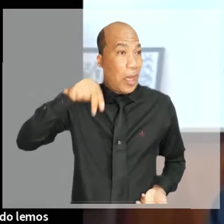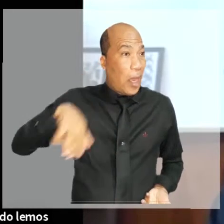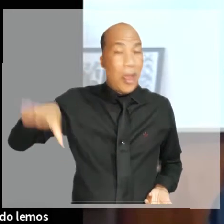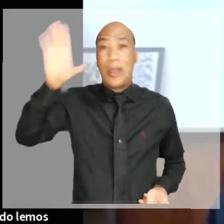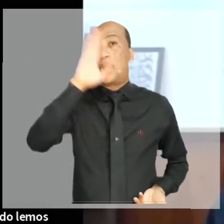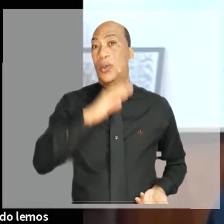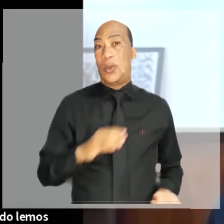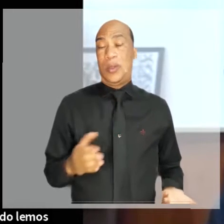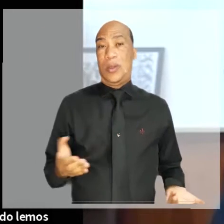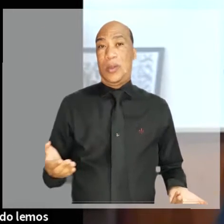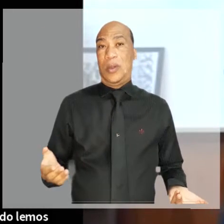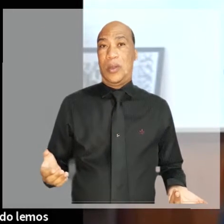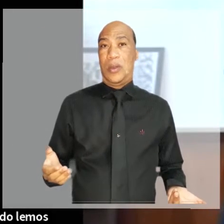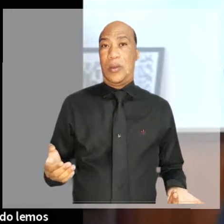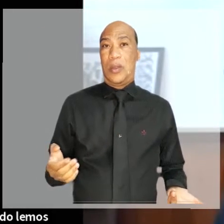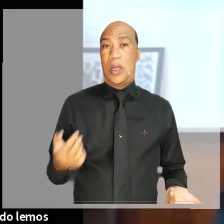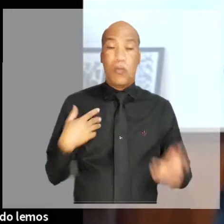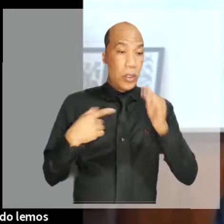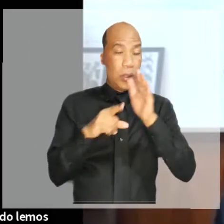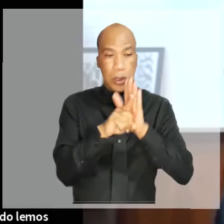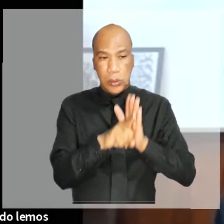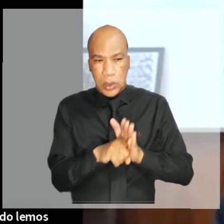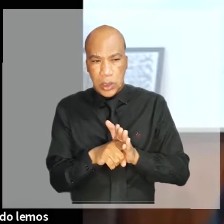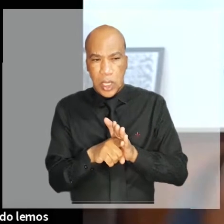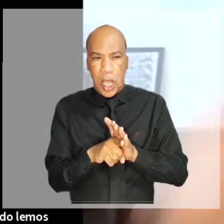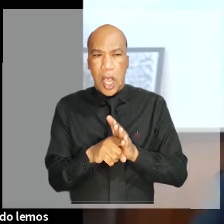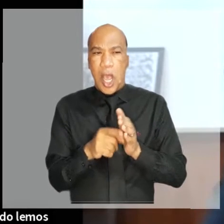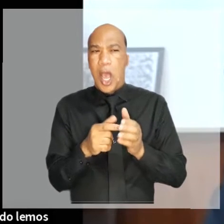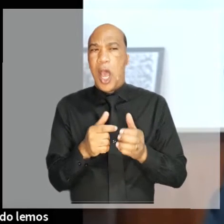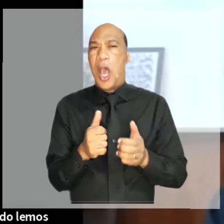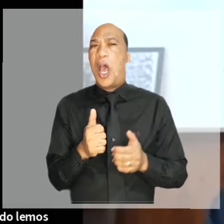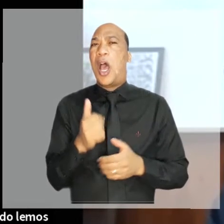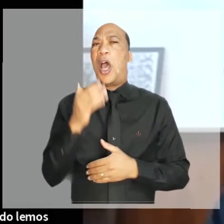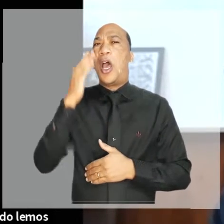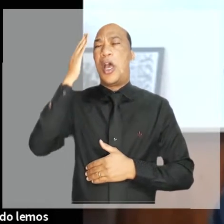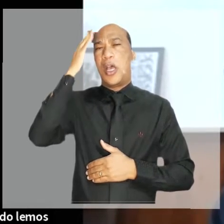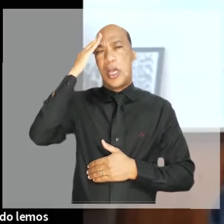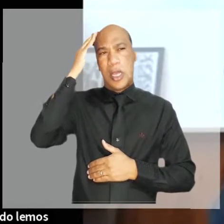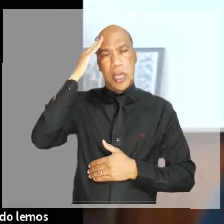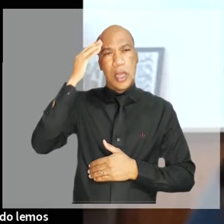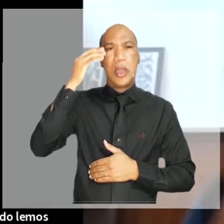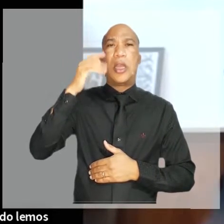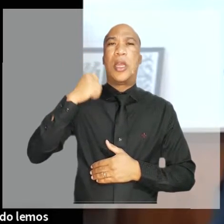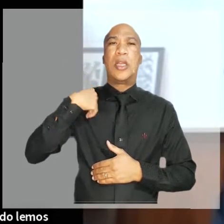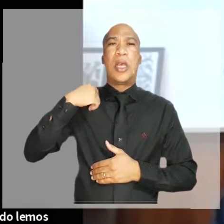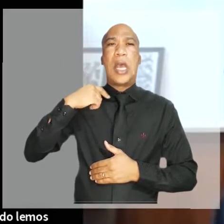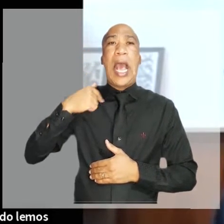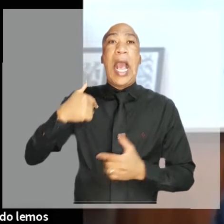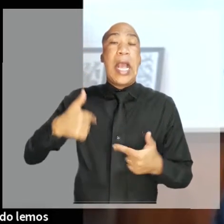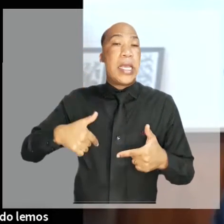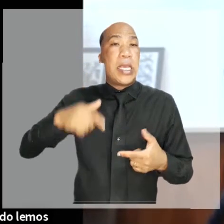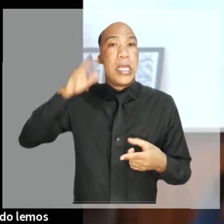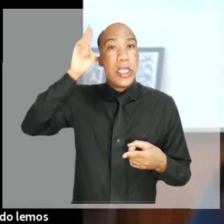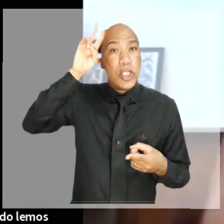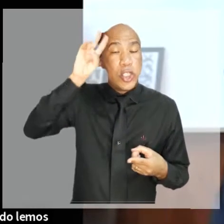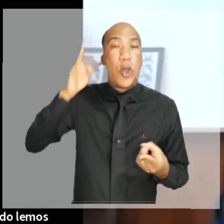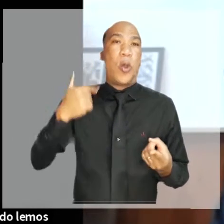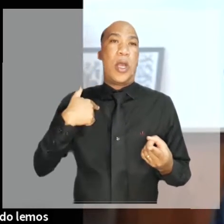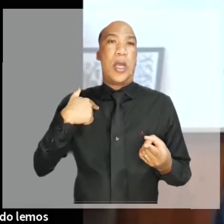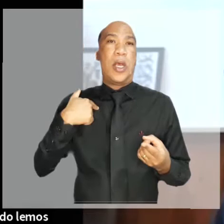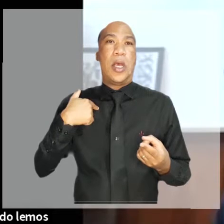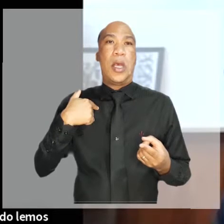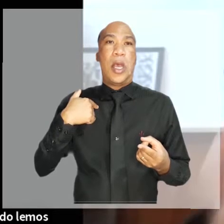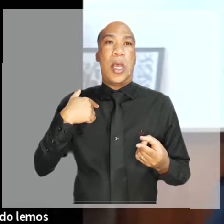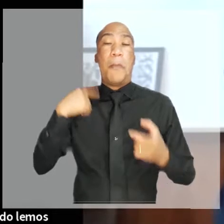processos judiciais, você entende tudo, você entende o momento histórico que a gente está vivendo, quais são os litígios, quais